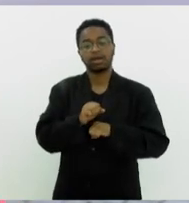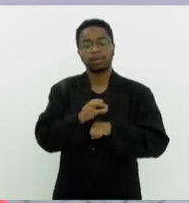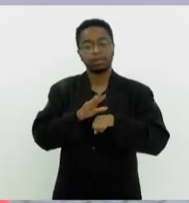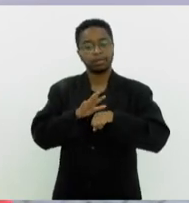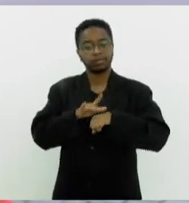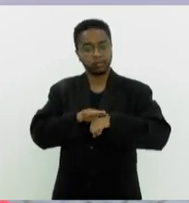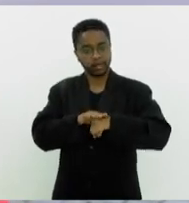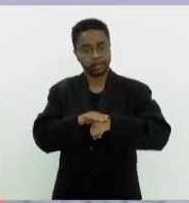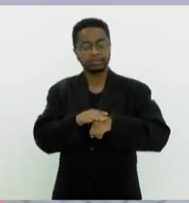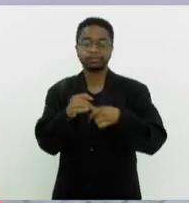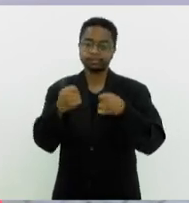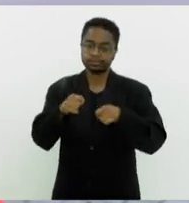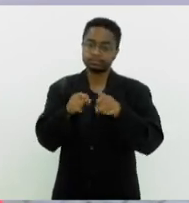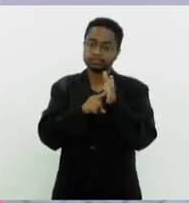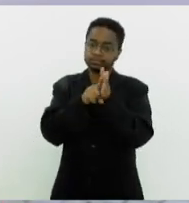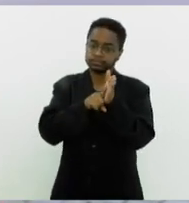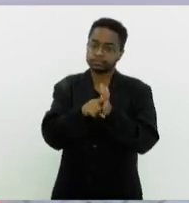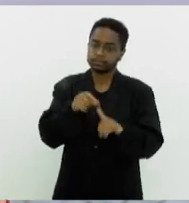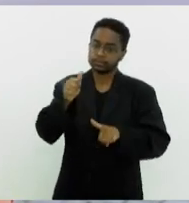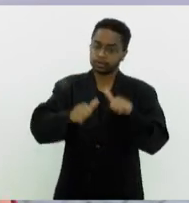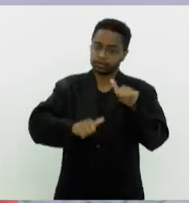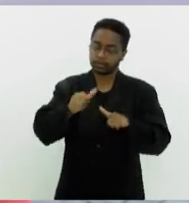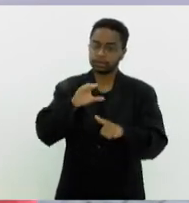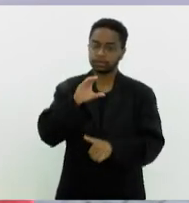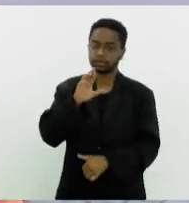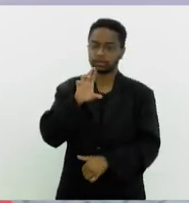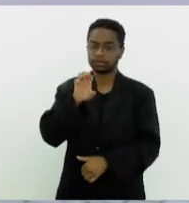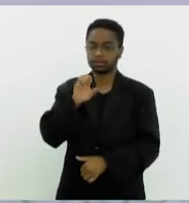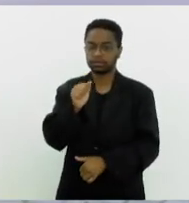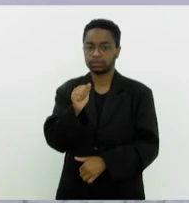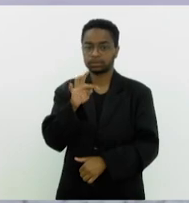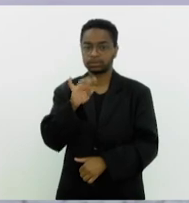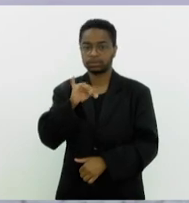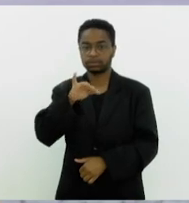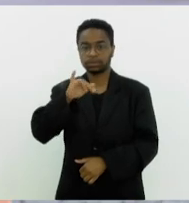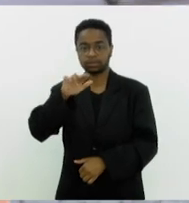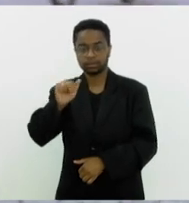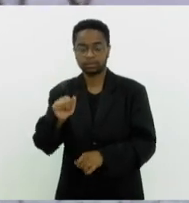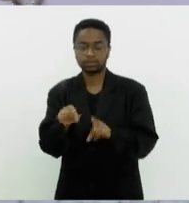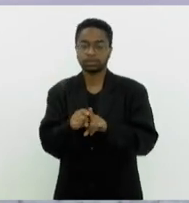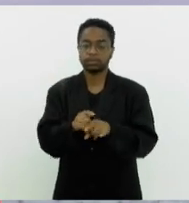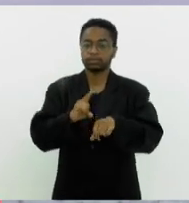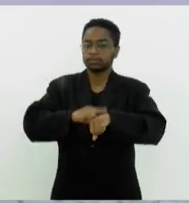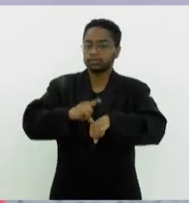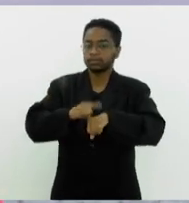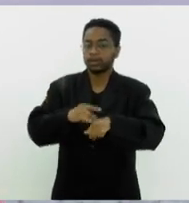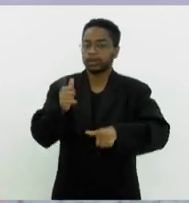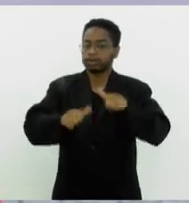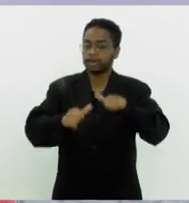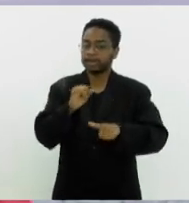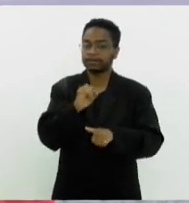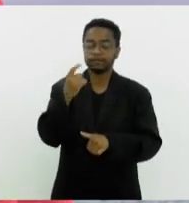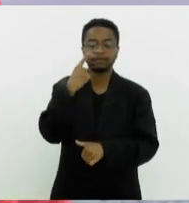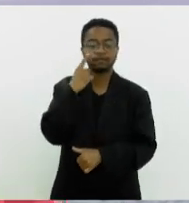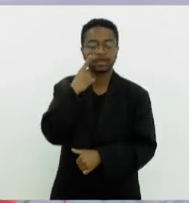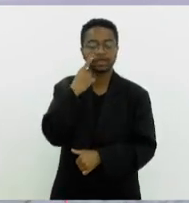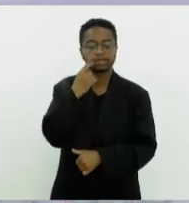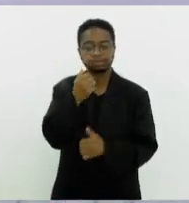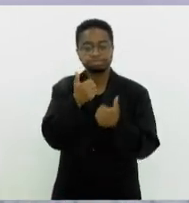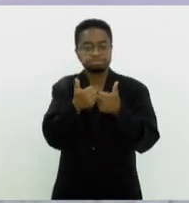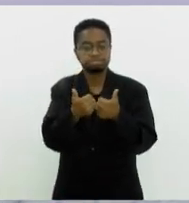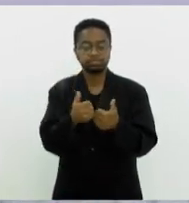precisa pelo menos fazer a avaliação da creatinina e do exame simples da urina para ver se está tudo bem com você. Doutor,